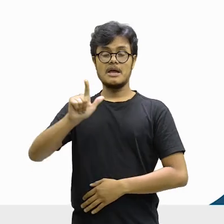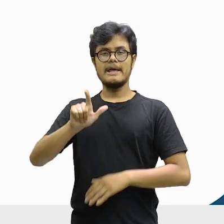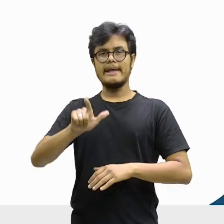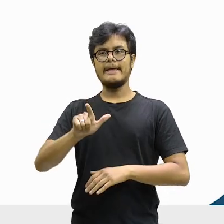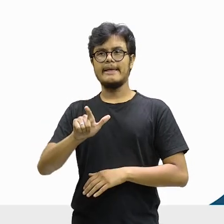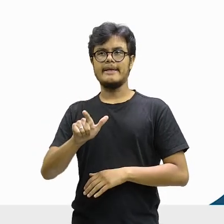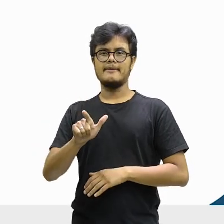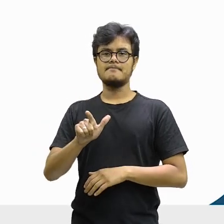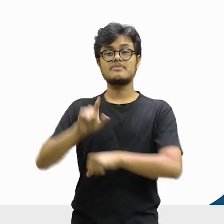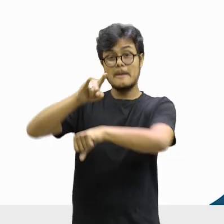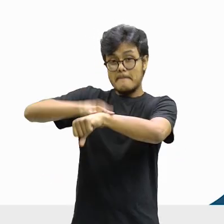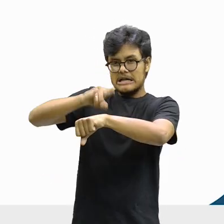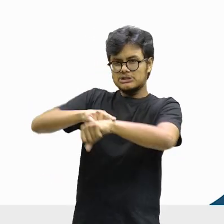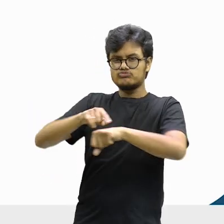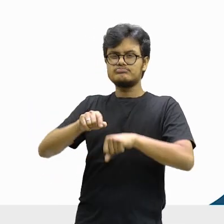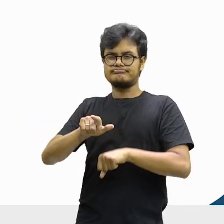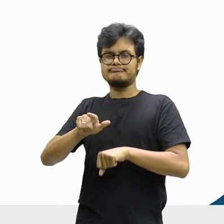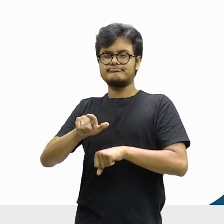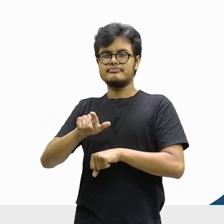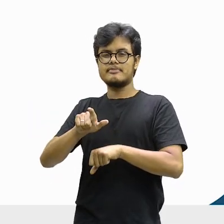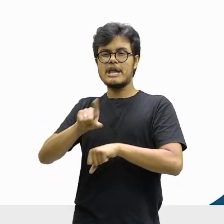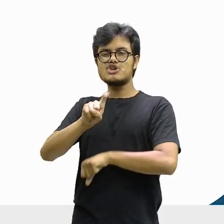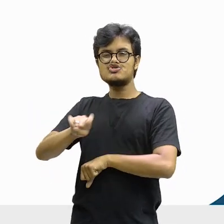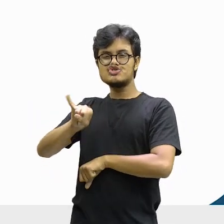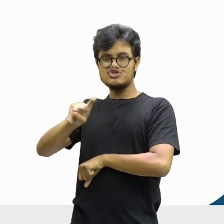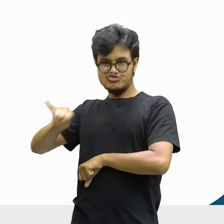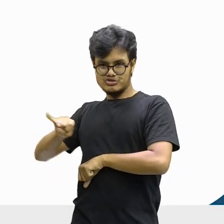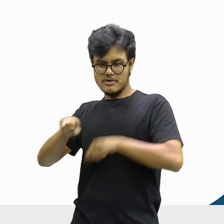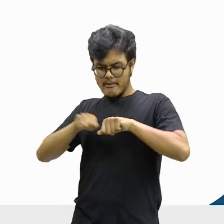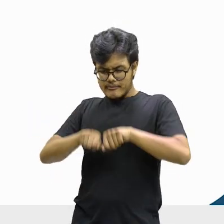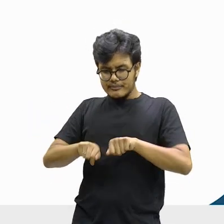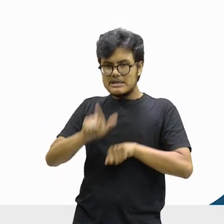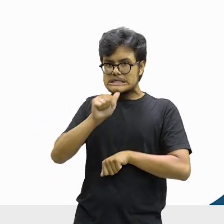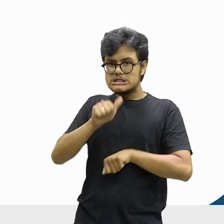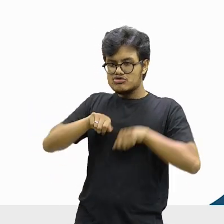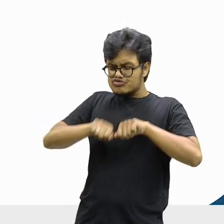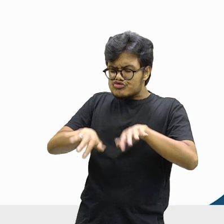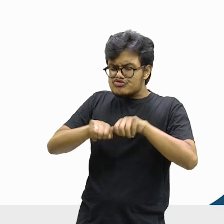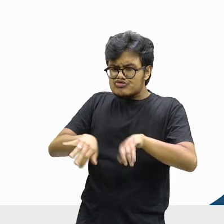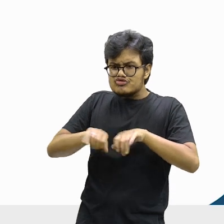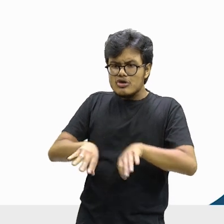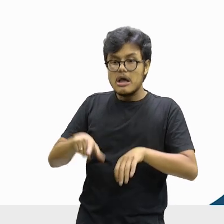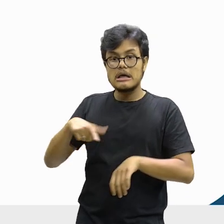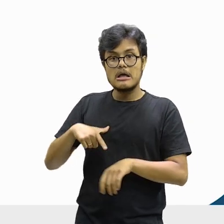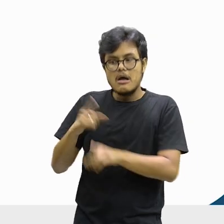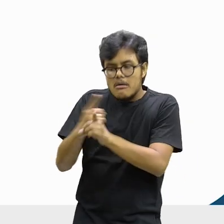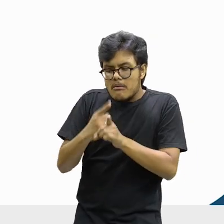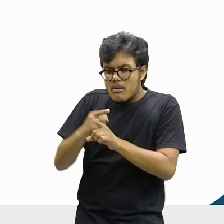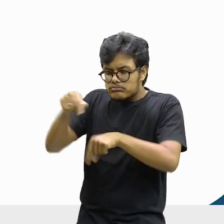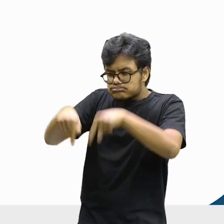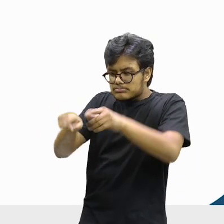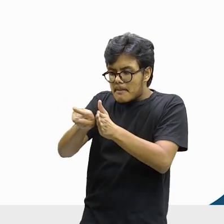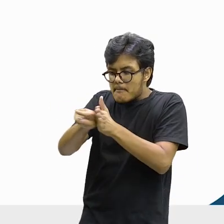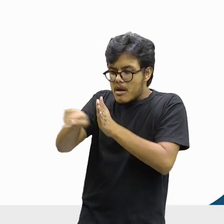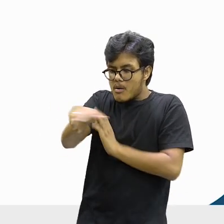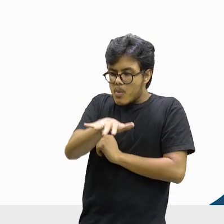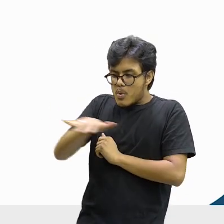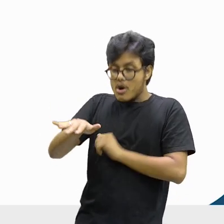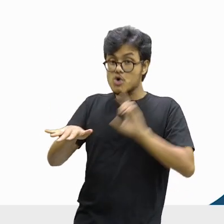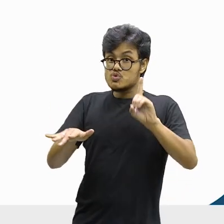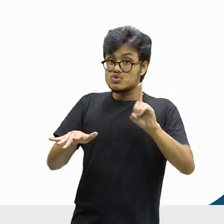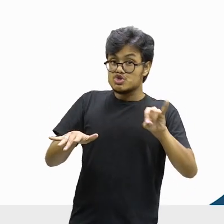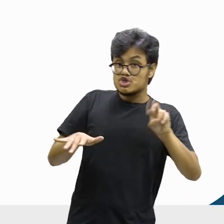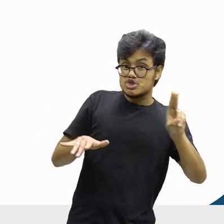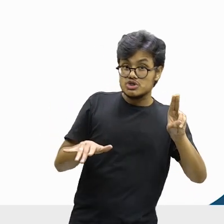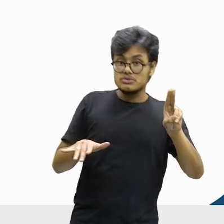que indicam o resultado positivo da gravidez, o modo de ação do DIU e